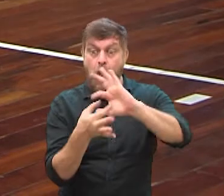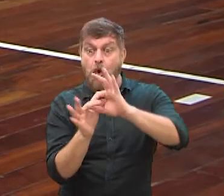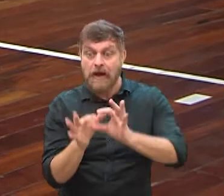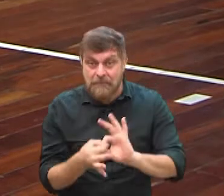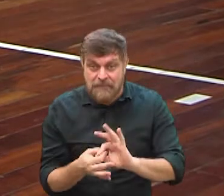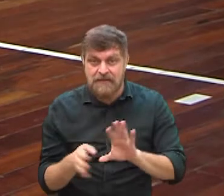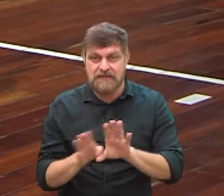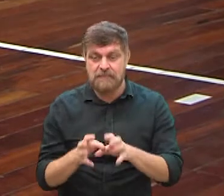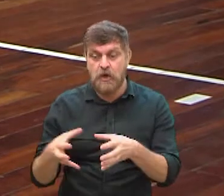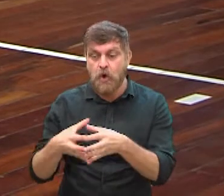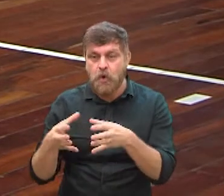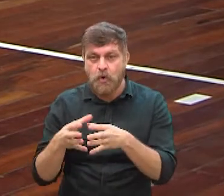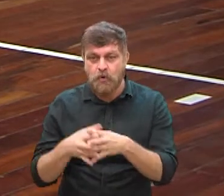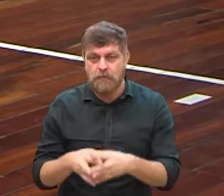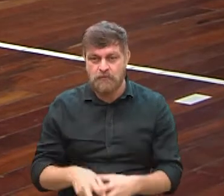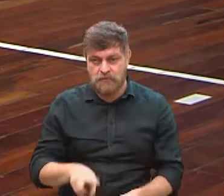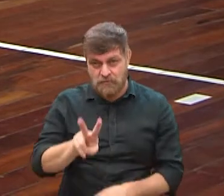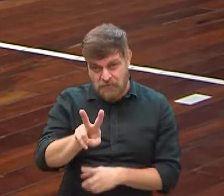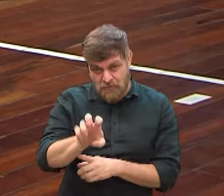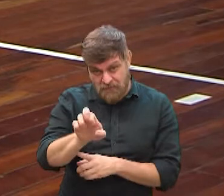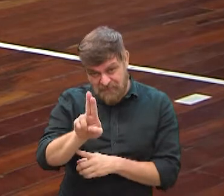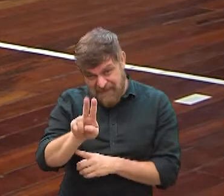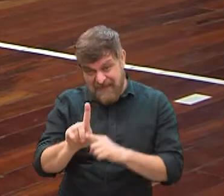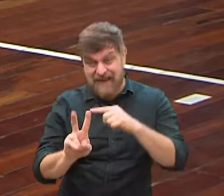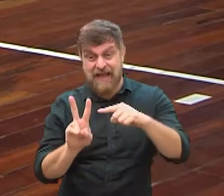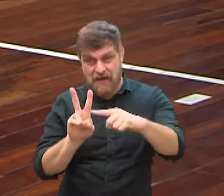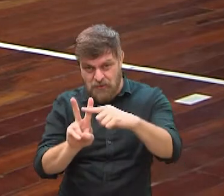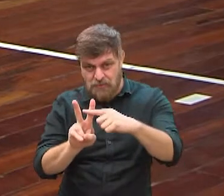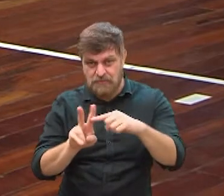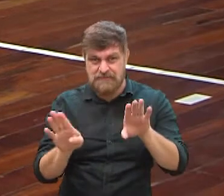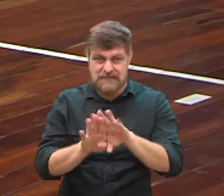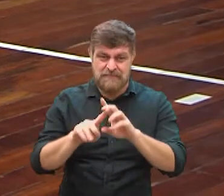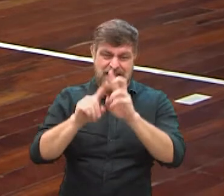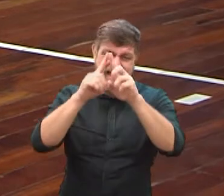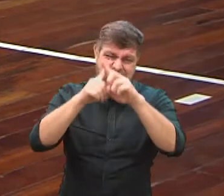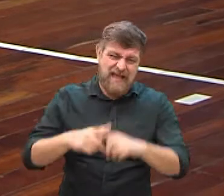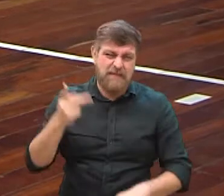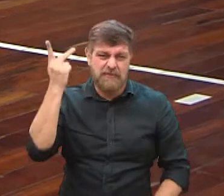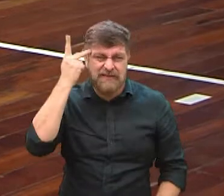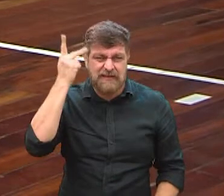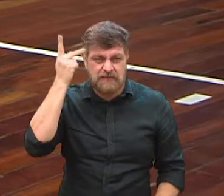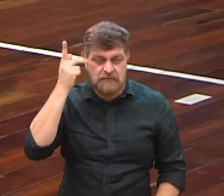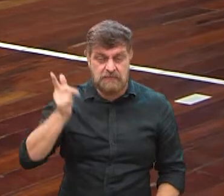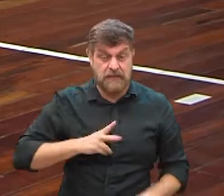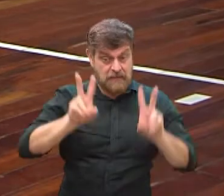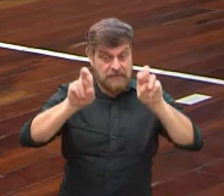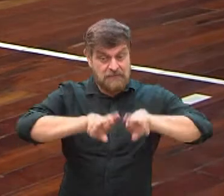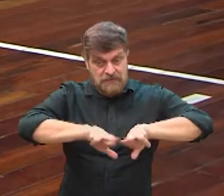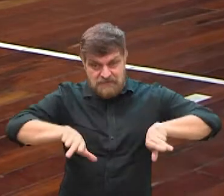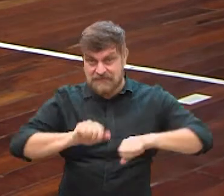do Veracruz Basquete, vamos falar da Liga Nacional, Campeonato Paulista, multicampeã. Muitos assuntos, não saia